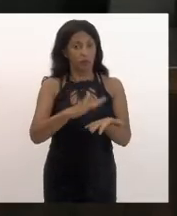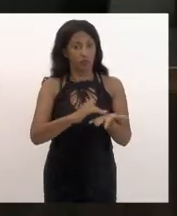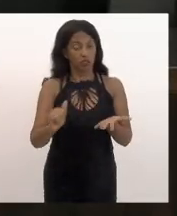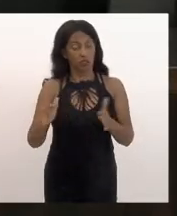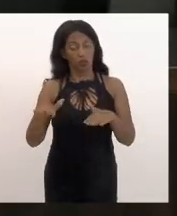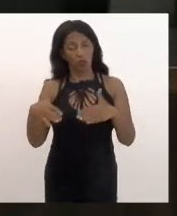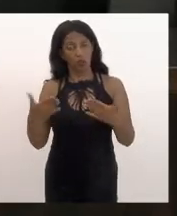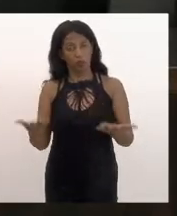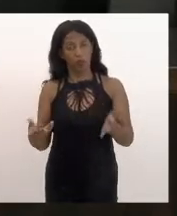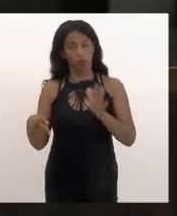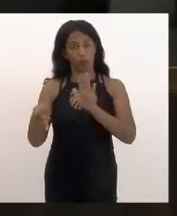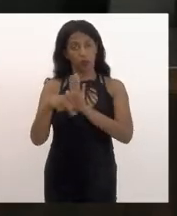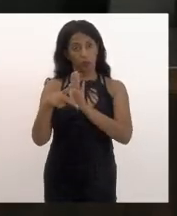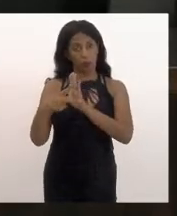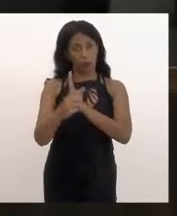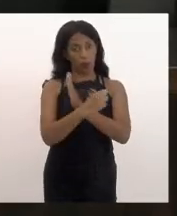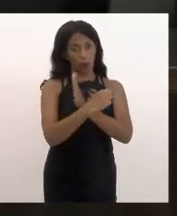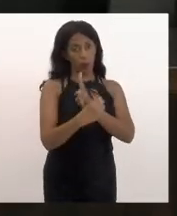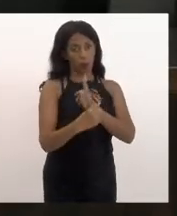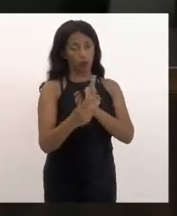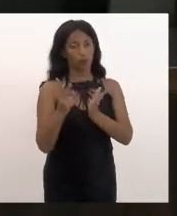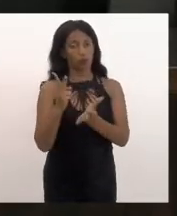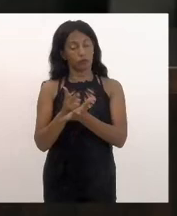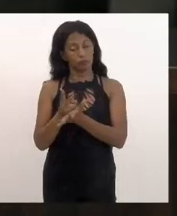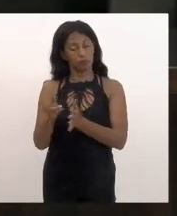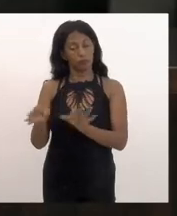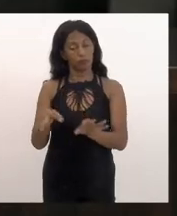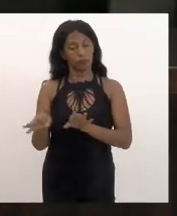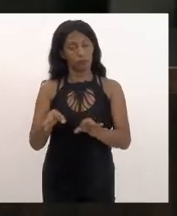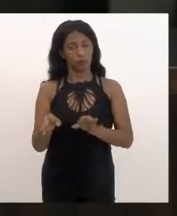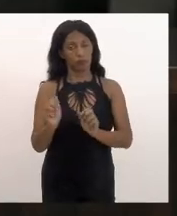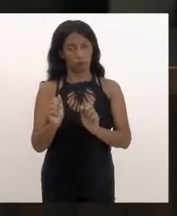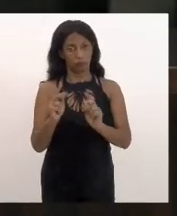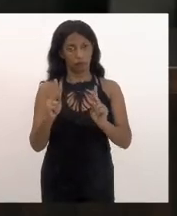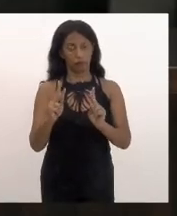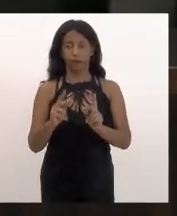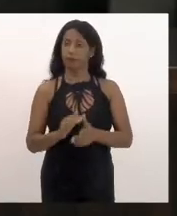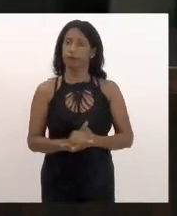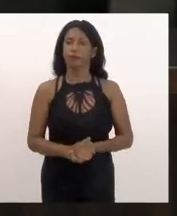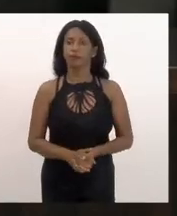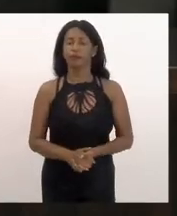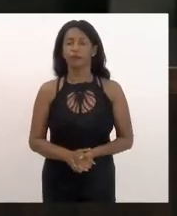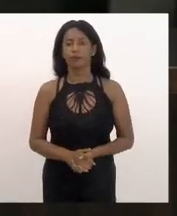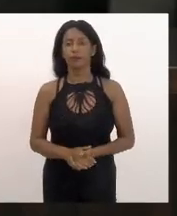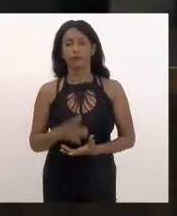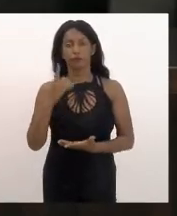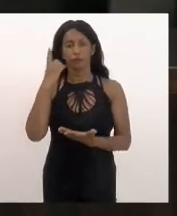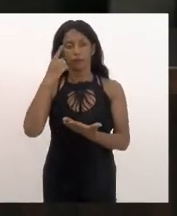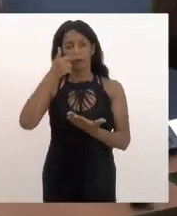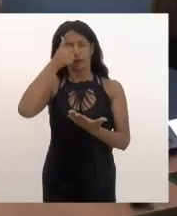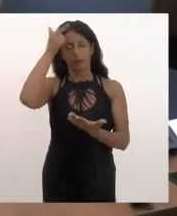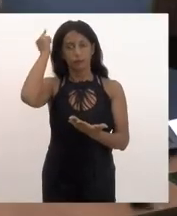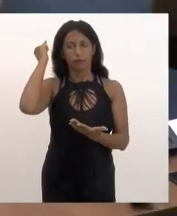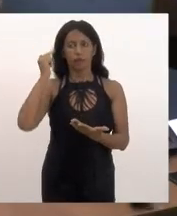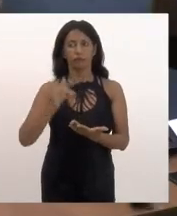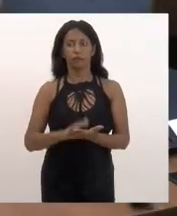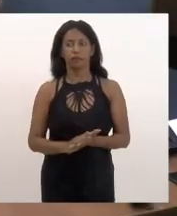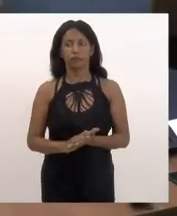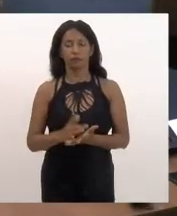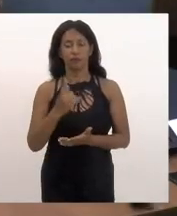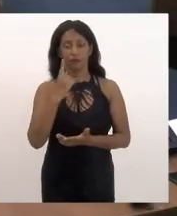Quando é do próprio autor, da mesma forma. Ok? Presidente. Deputado Luiz Paulo. Veja que